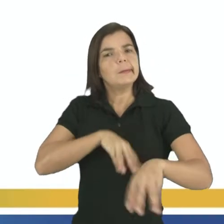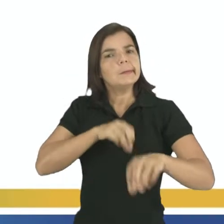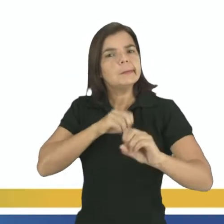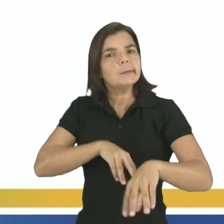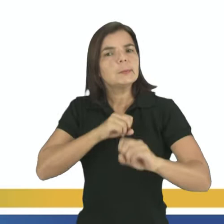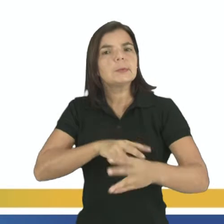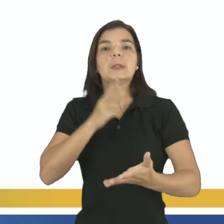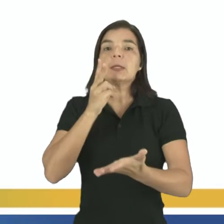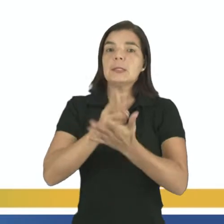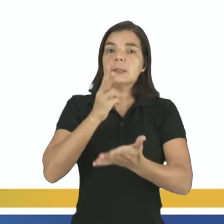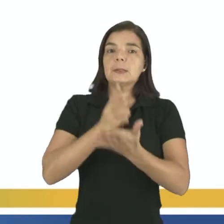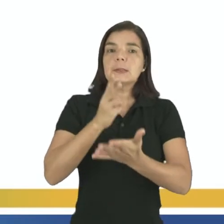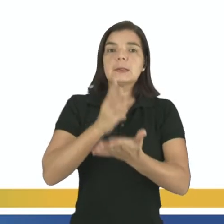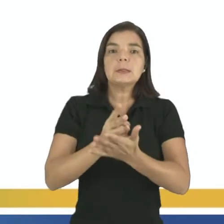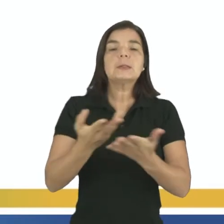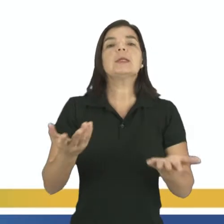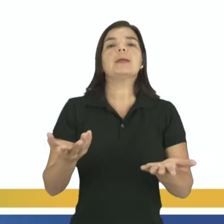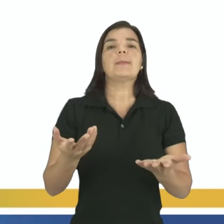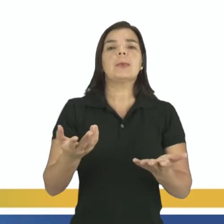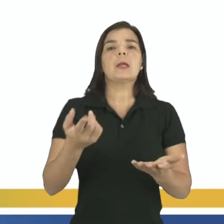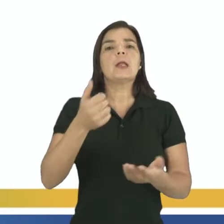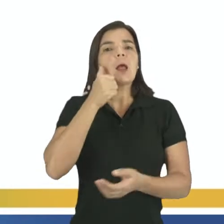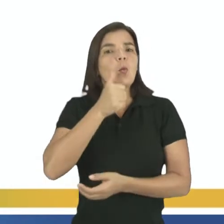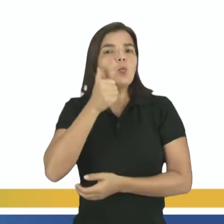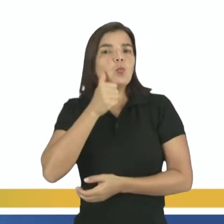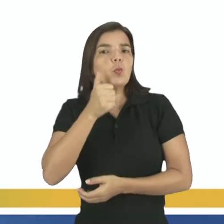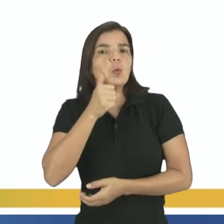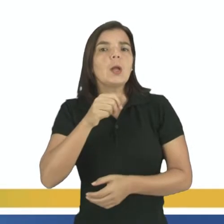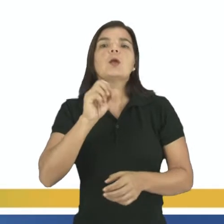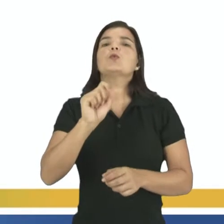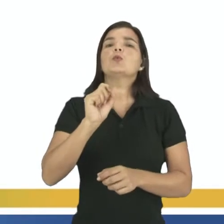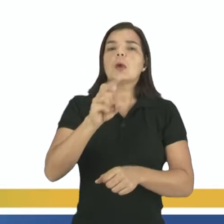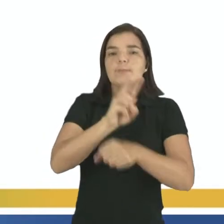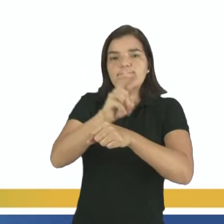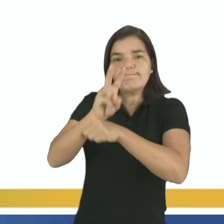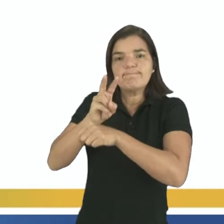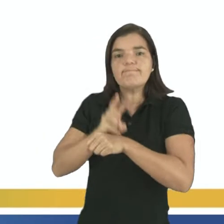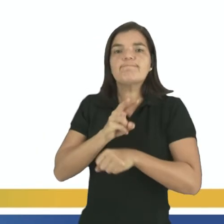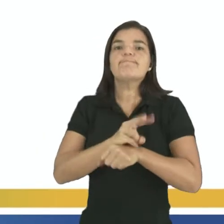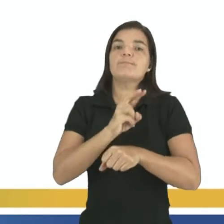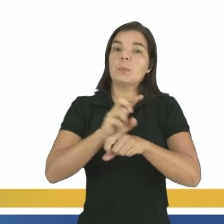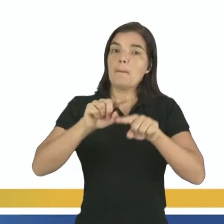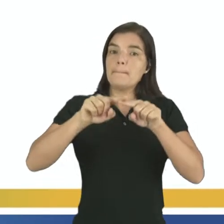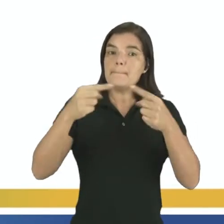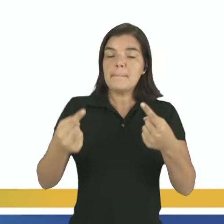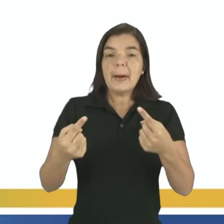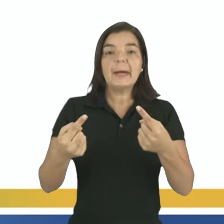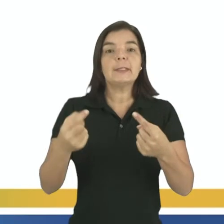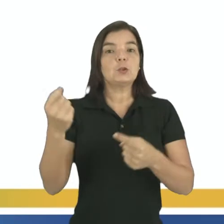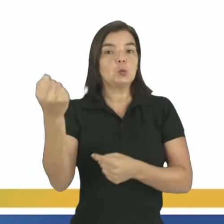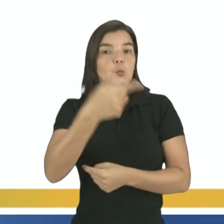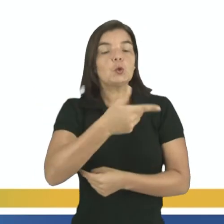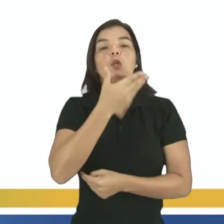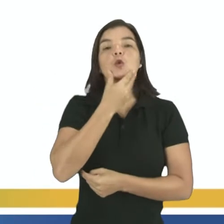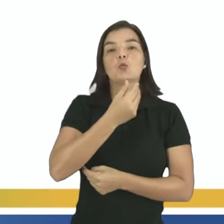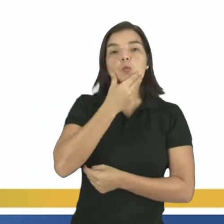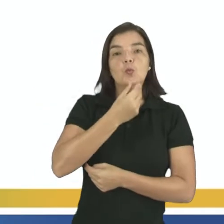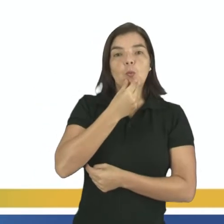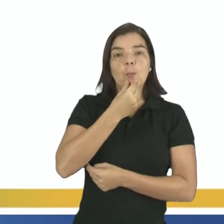educação, sempre recaía mais sobre a mulher, sendo dedicação dela mais do que do homem,